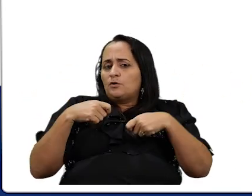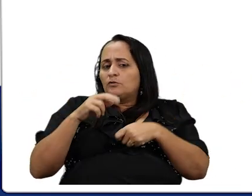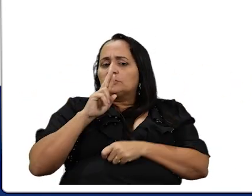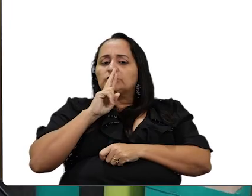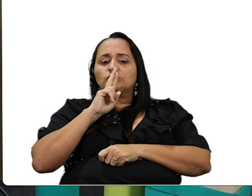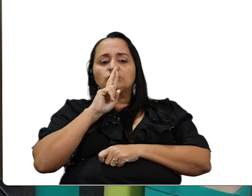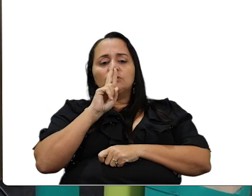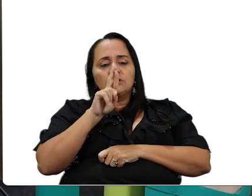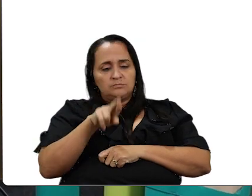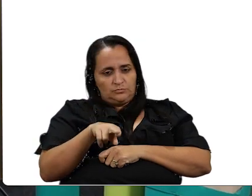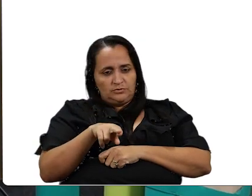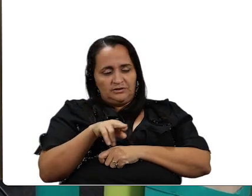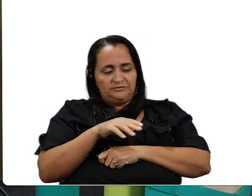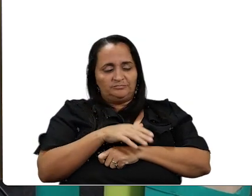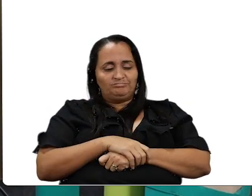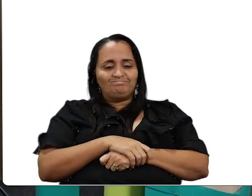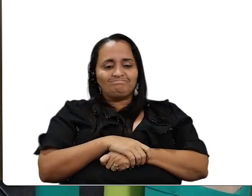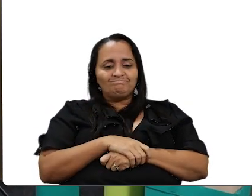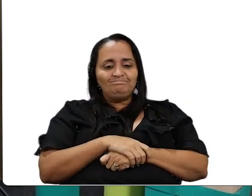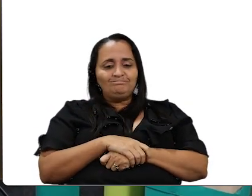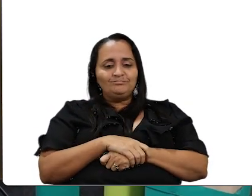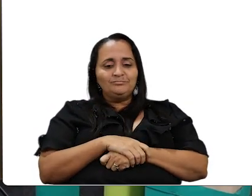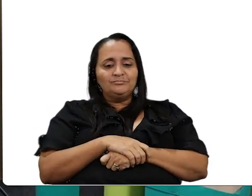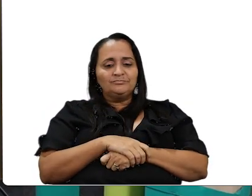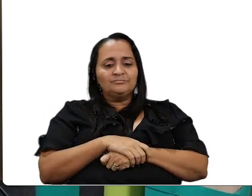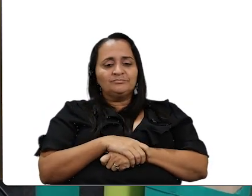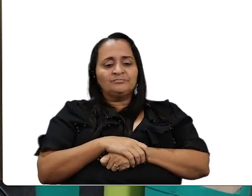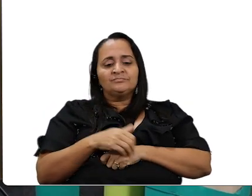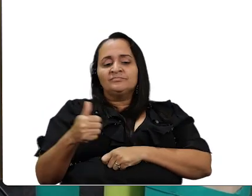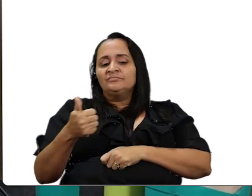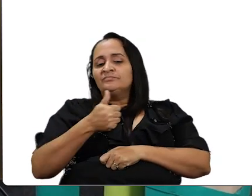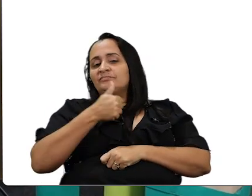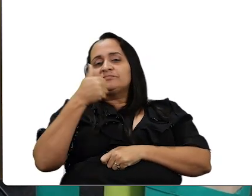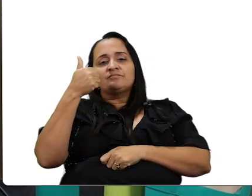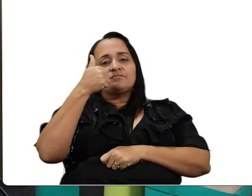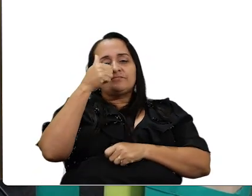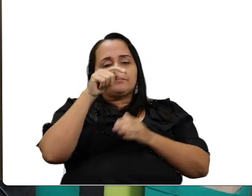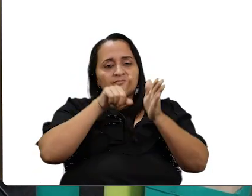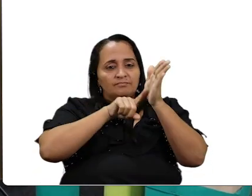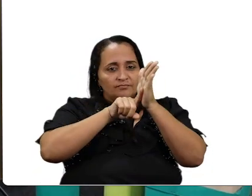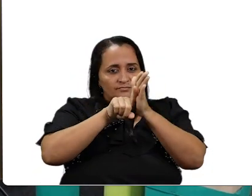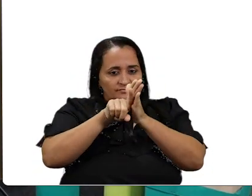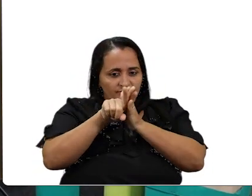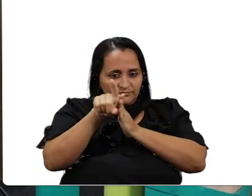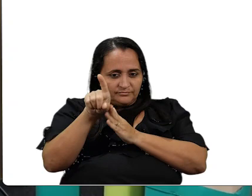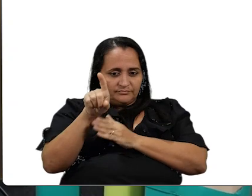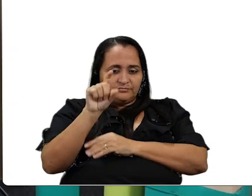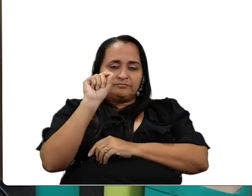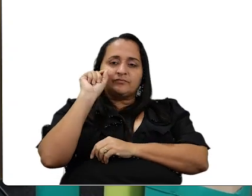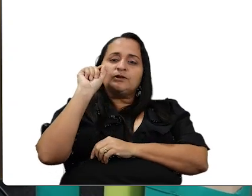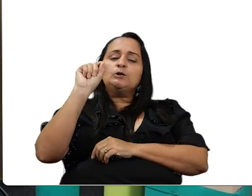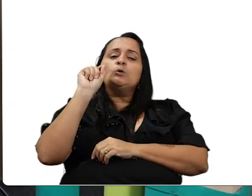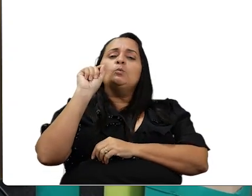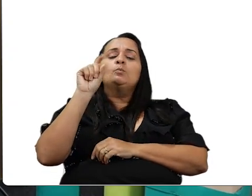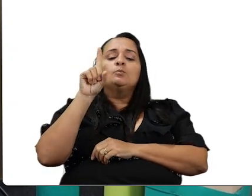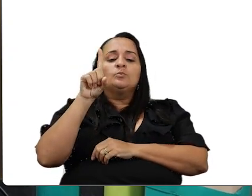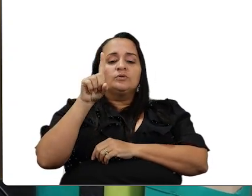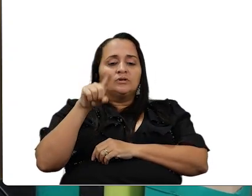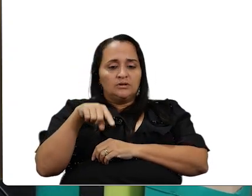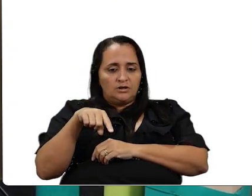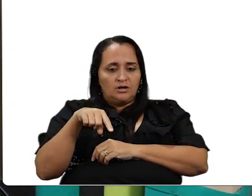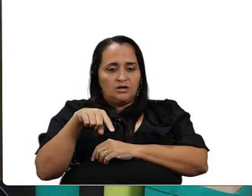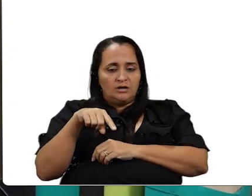perguntas? Vamos partir para as questões? Primeira questão. O que é